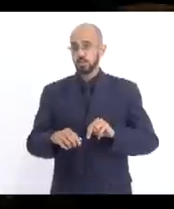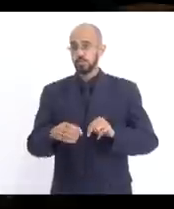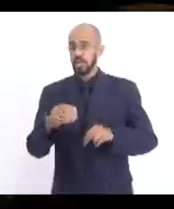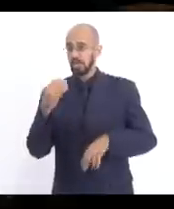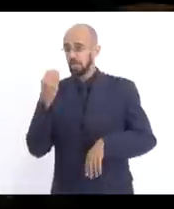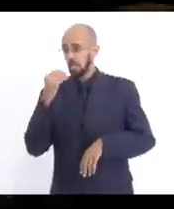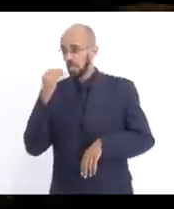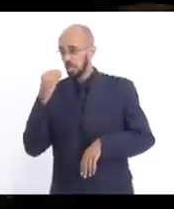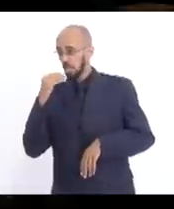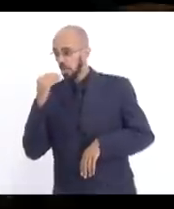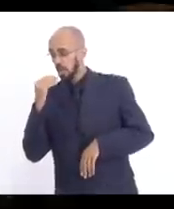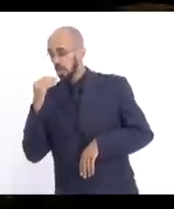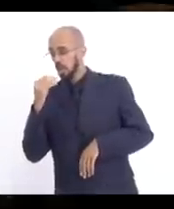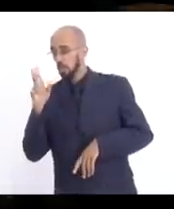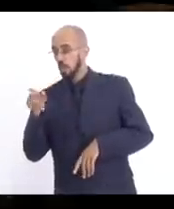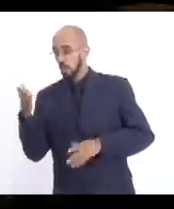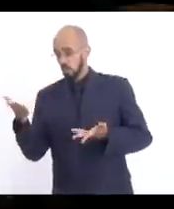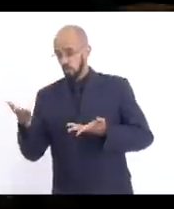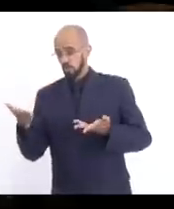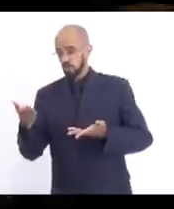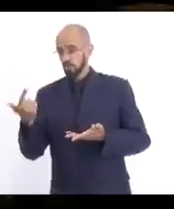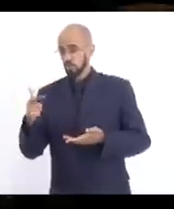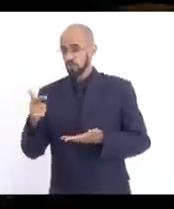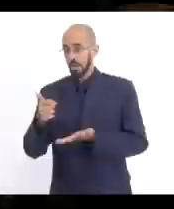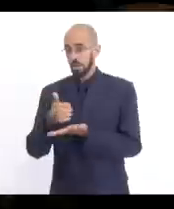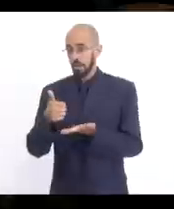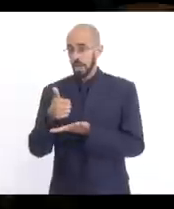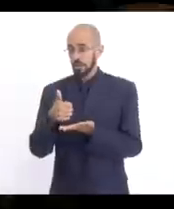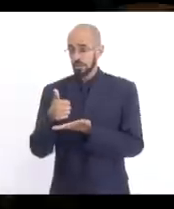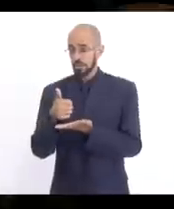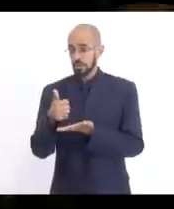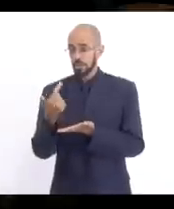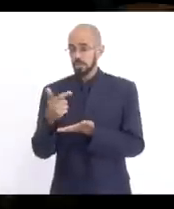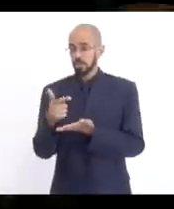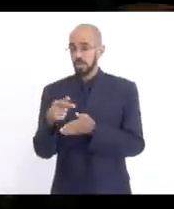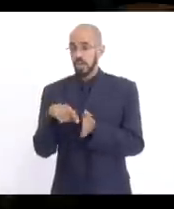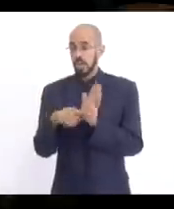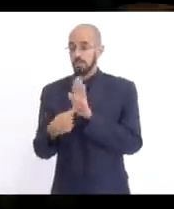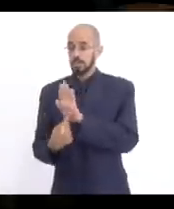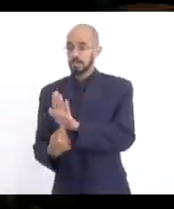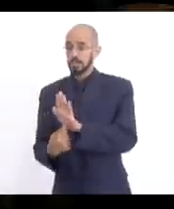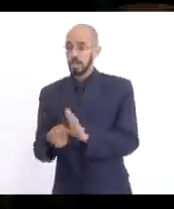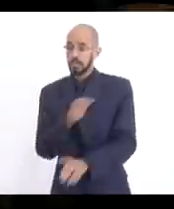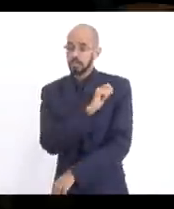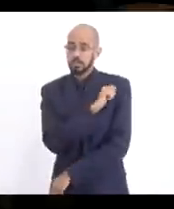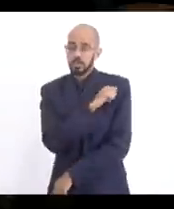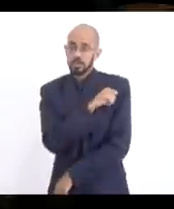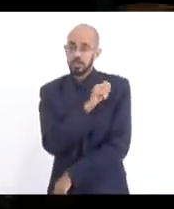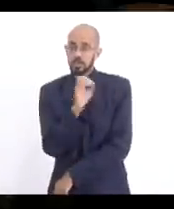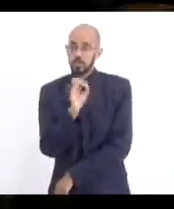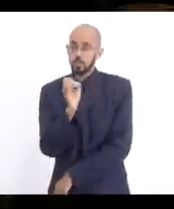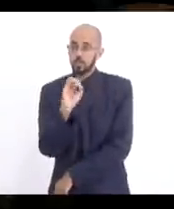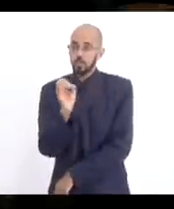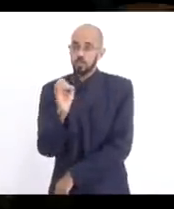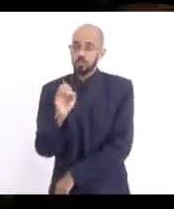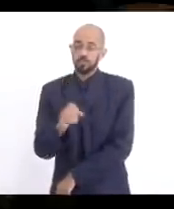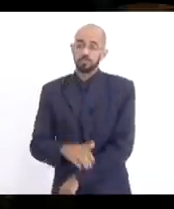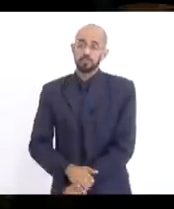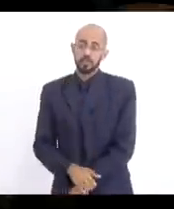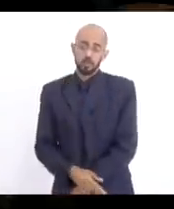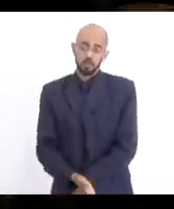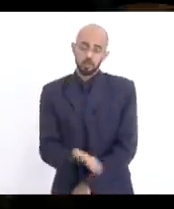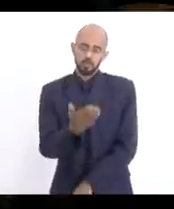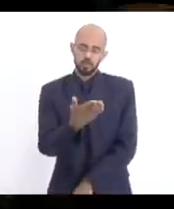hoje, sem nenhum fundamento, sem apresentar nenhuma fiscalização, se um no trabalho, o